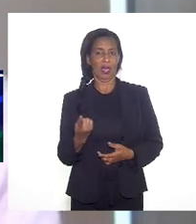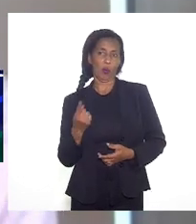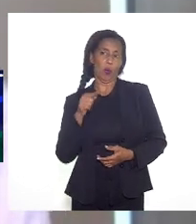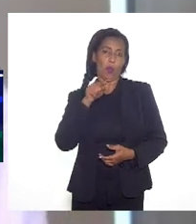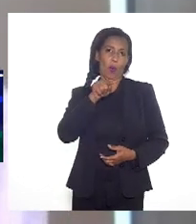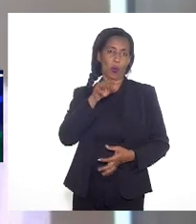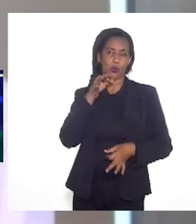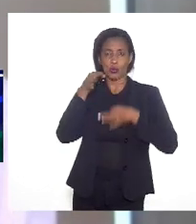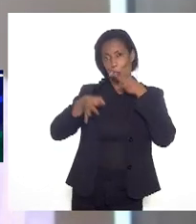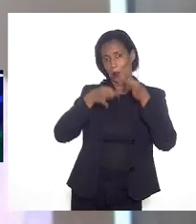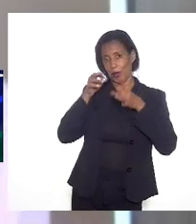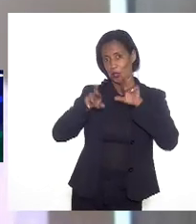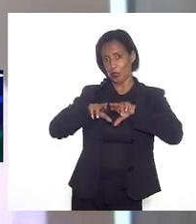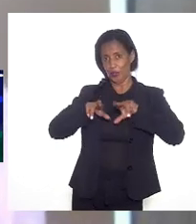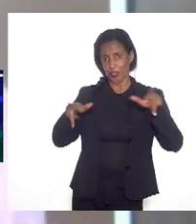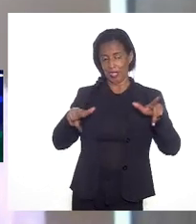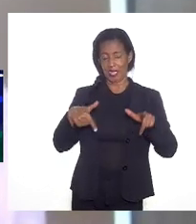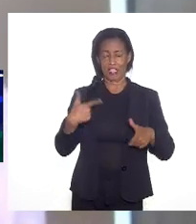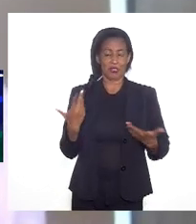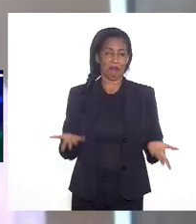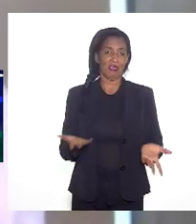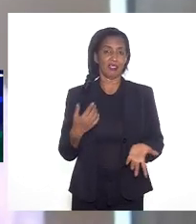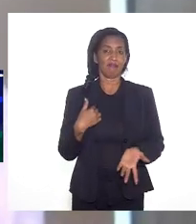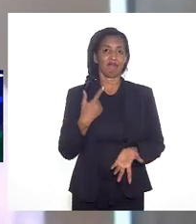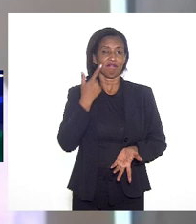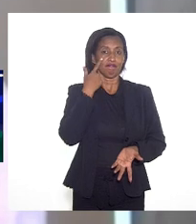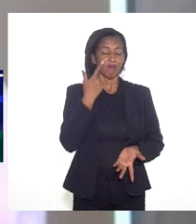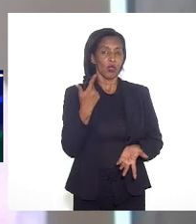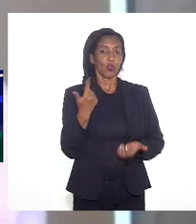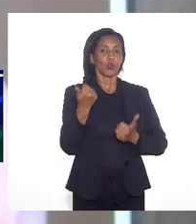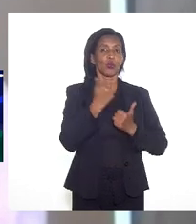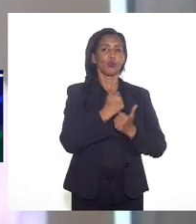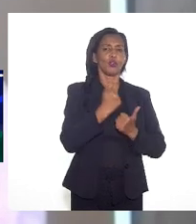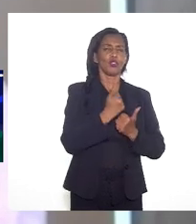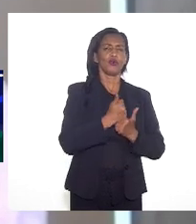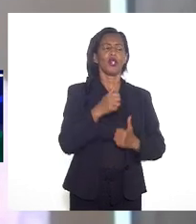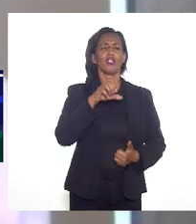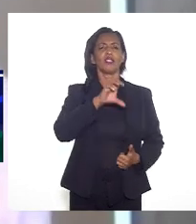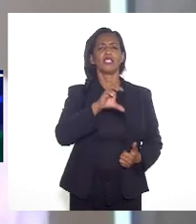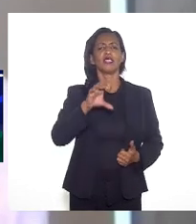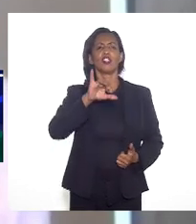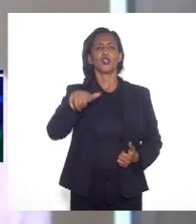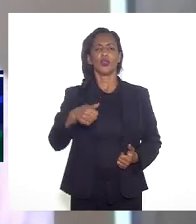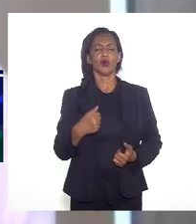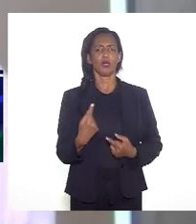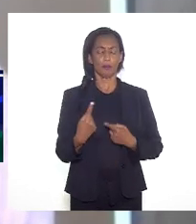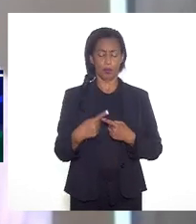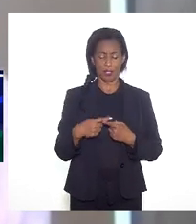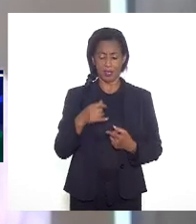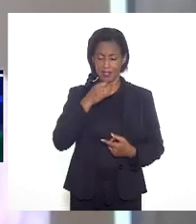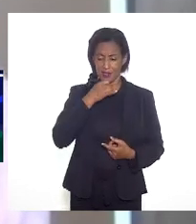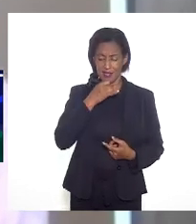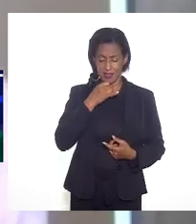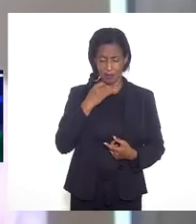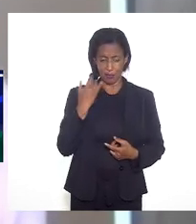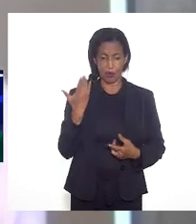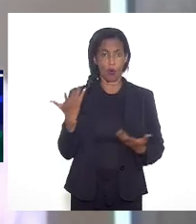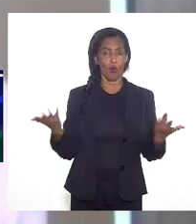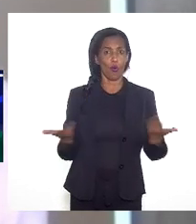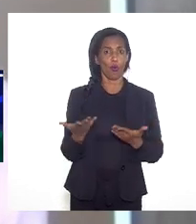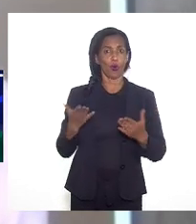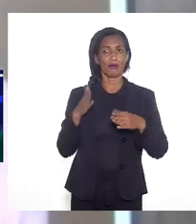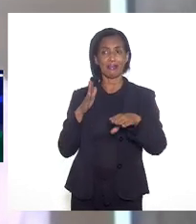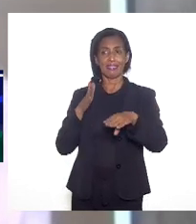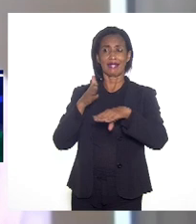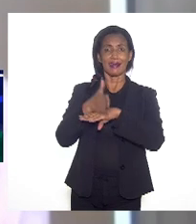contrapontos. E aí, presidente, me veio aqui a questão do substitutivo da CCJ, porque eu, por exemplo, eu tentei ter acesso, mas não